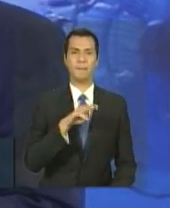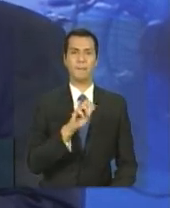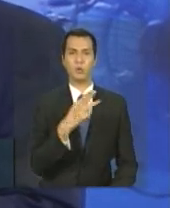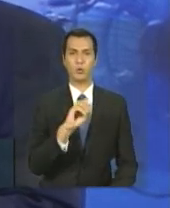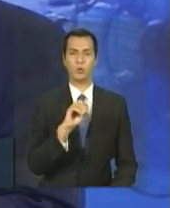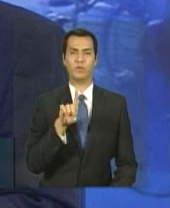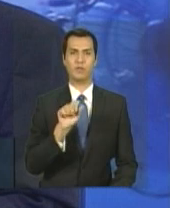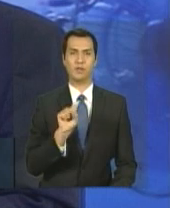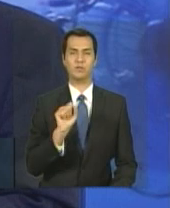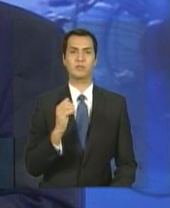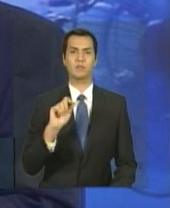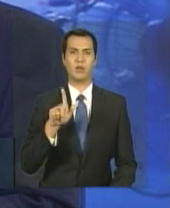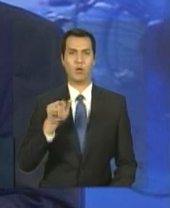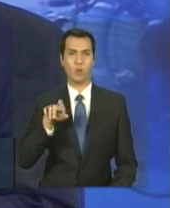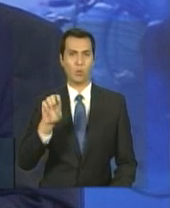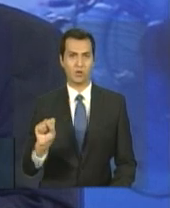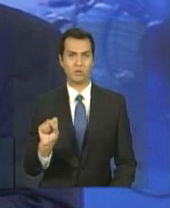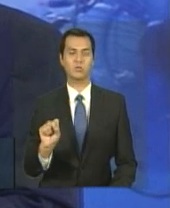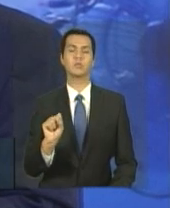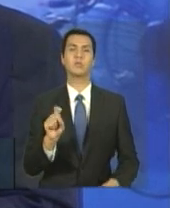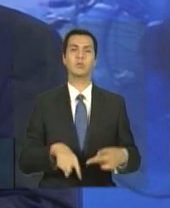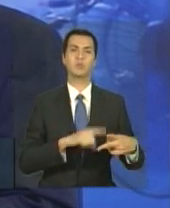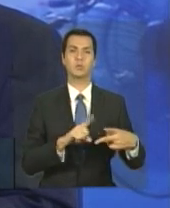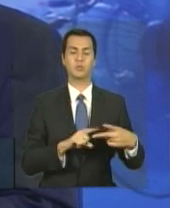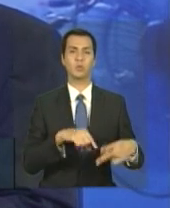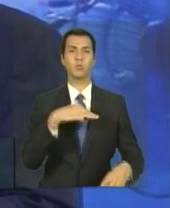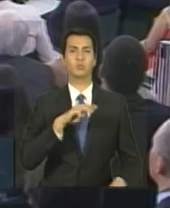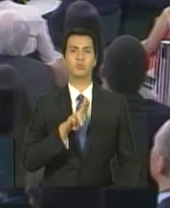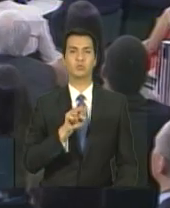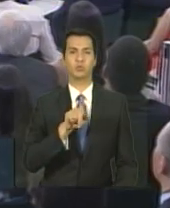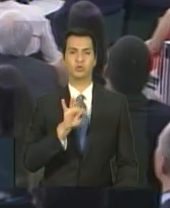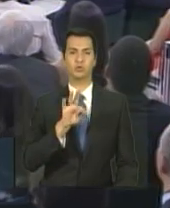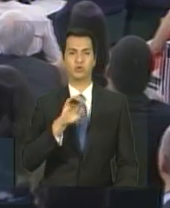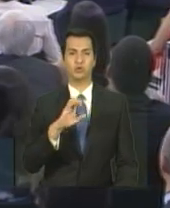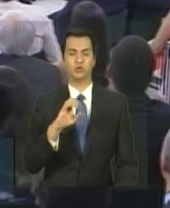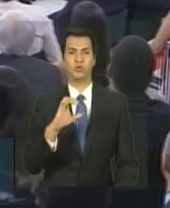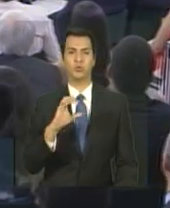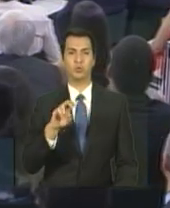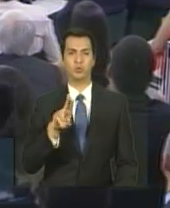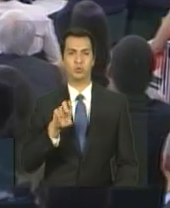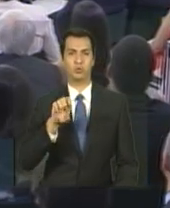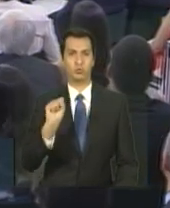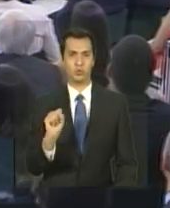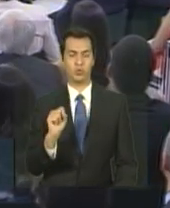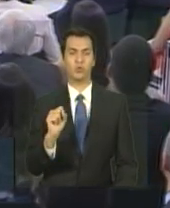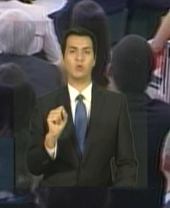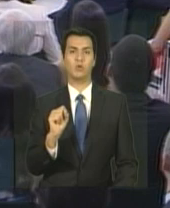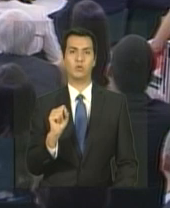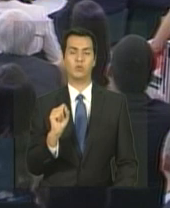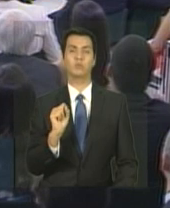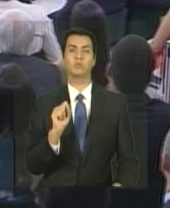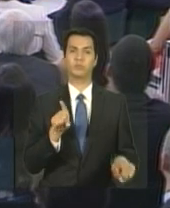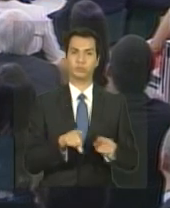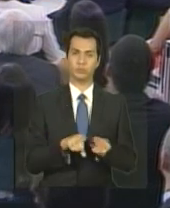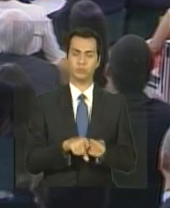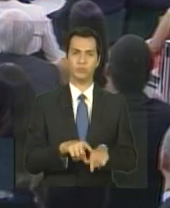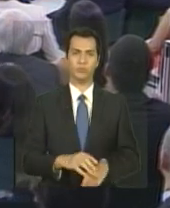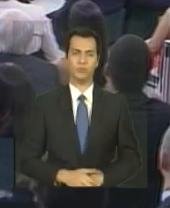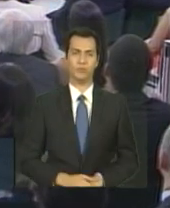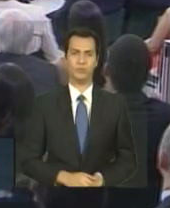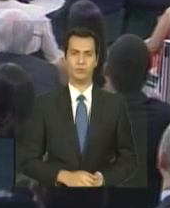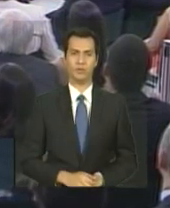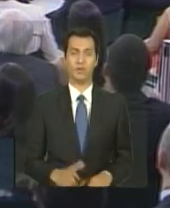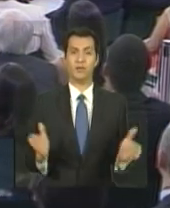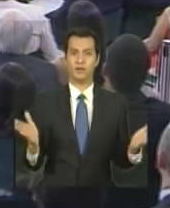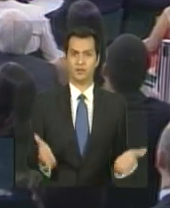com a Agência Nacional de Águas, ou o multicurso Água Boa, em Itaipu. Agora mesmo,